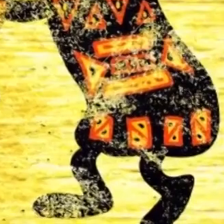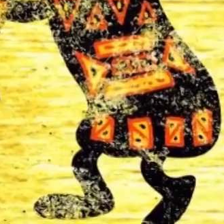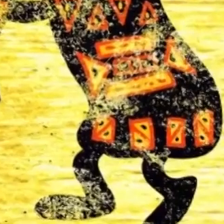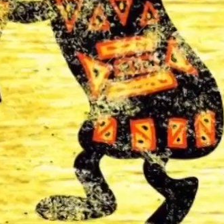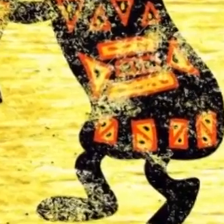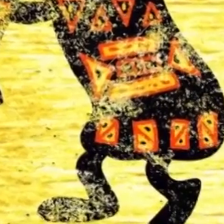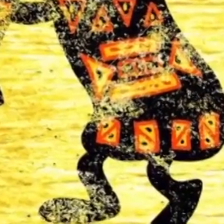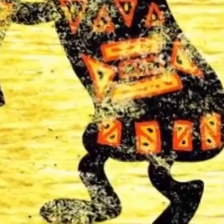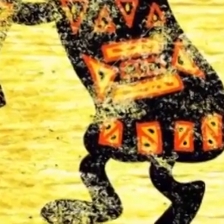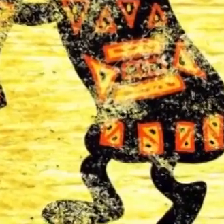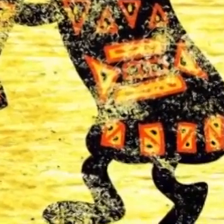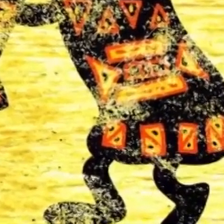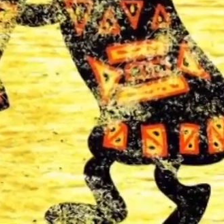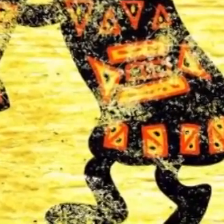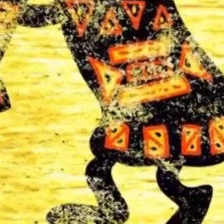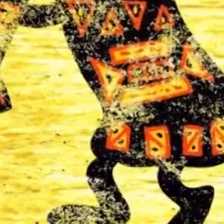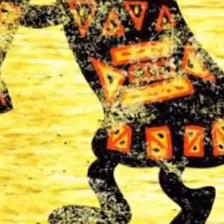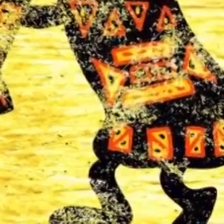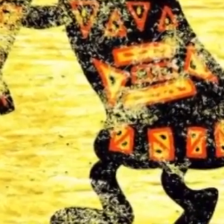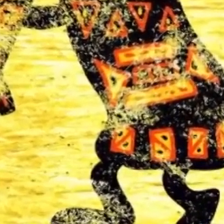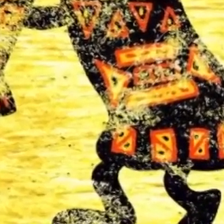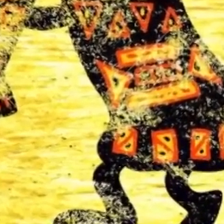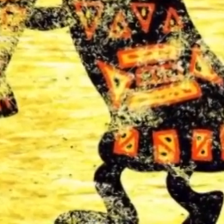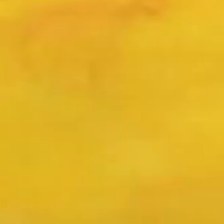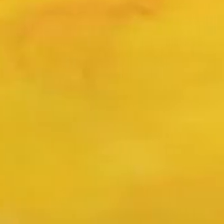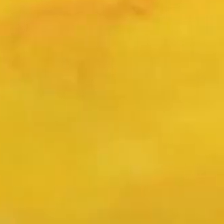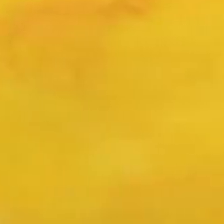candomblé lá na Bahia,